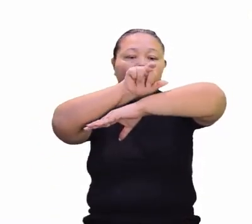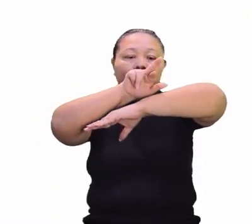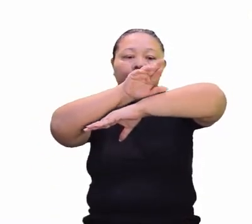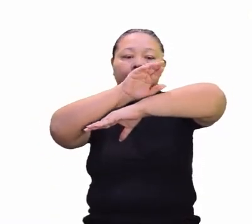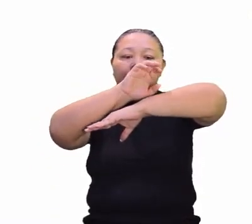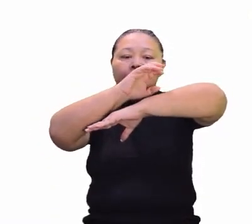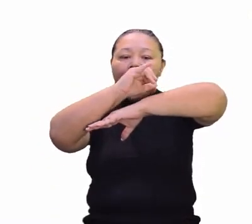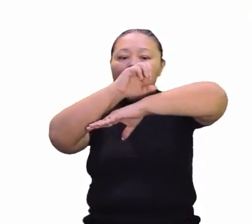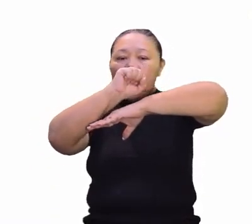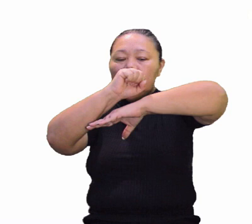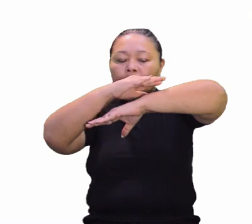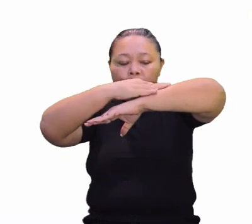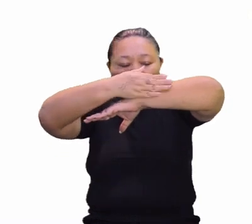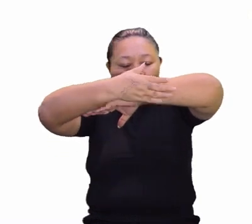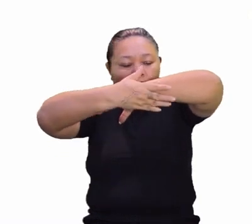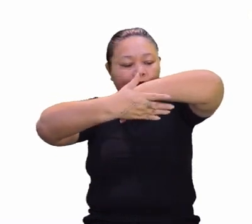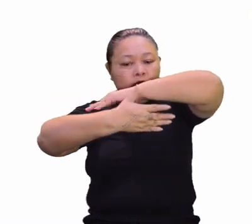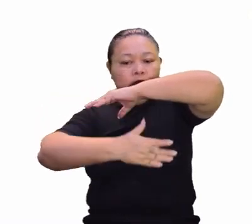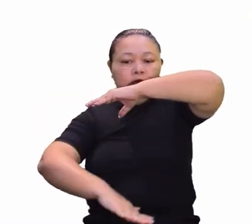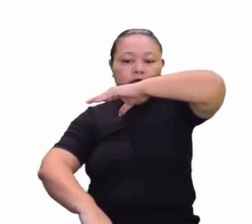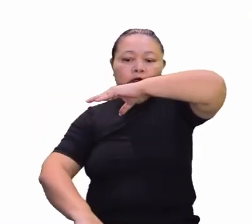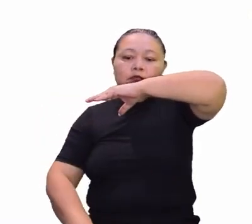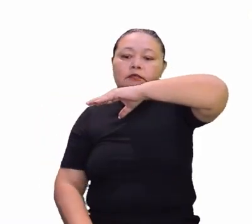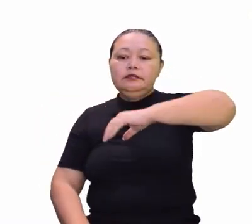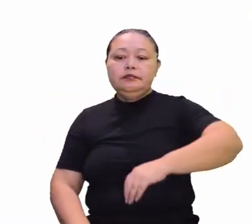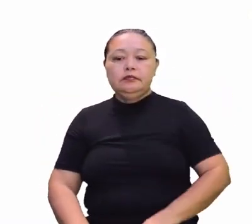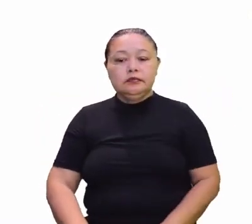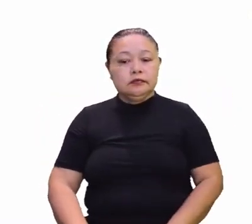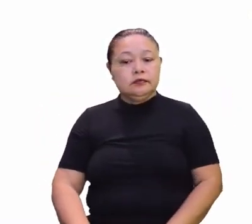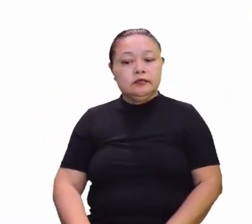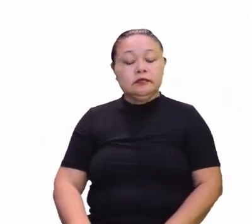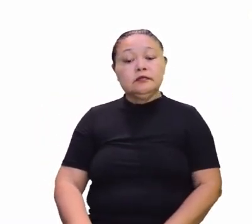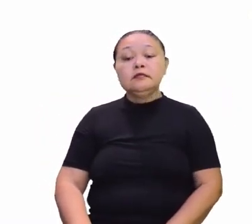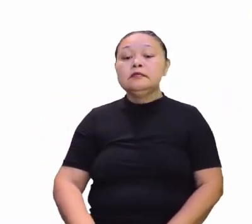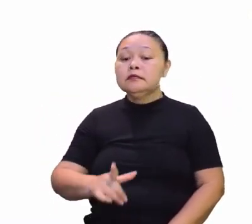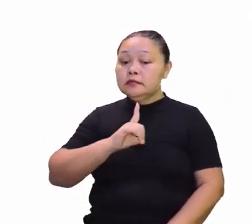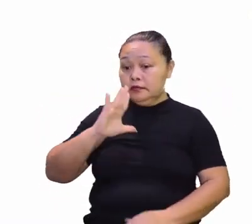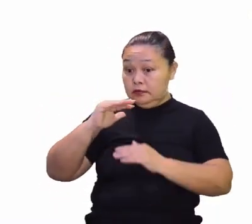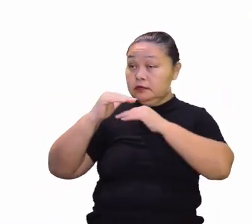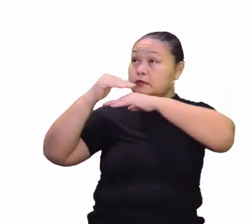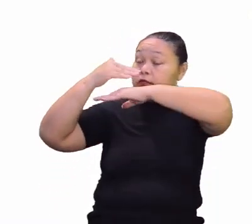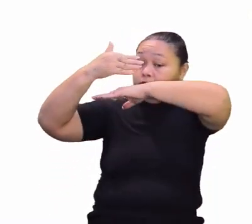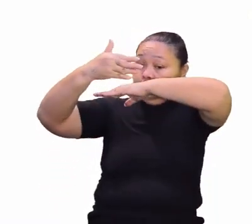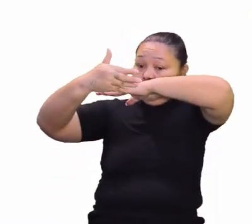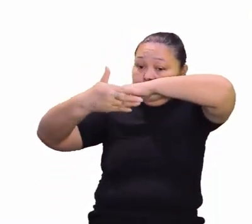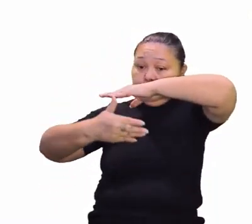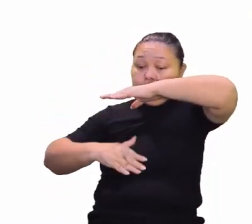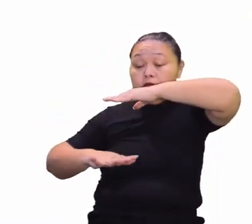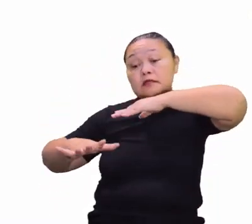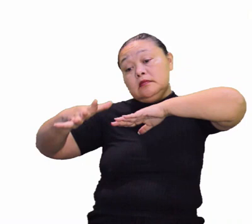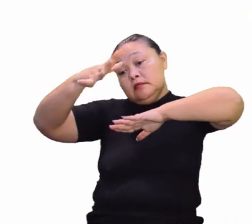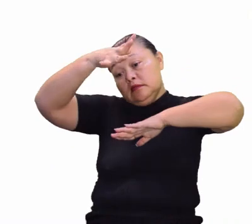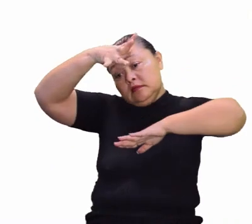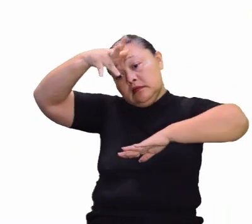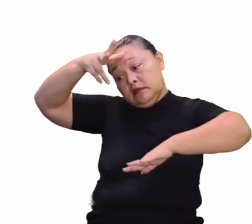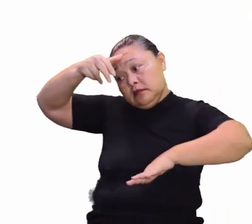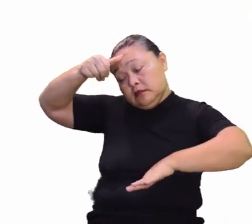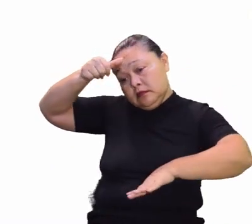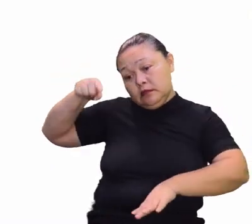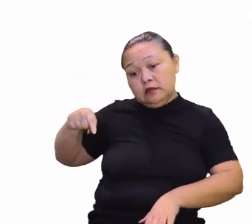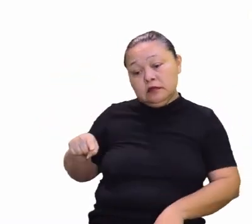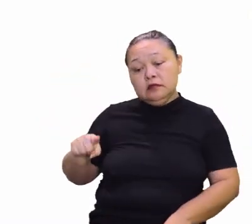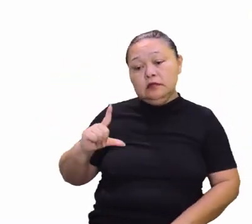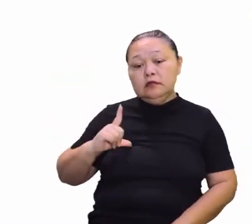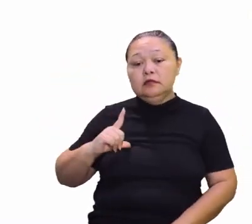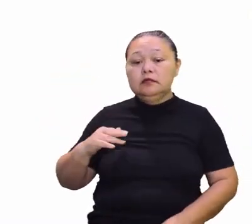dos Parecis. Muito okay? bem. Também chamada de Serra dos Parecis. Também é uma região alta e vem lá do Mato Grosso. É uma extensão